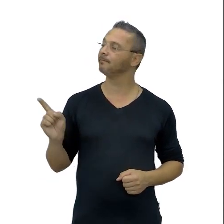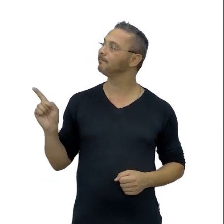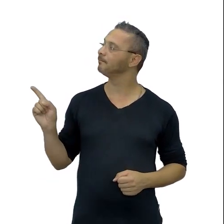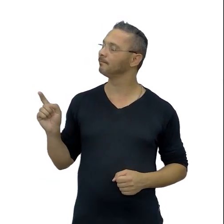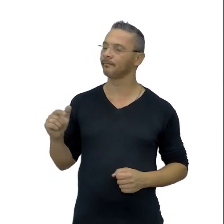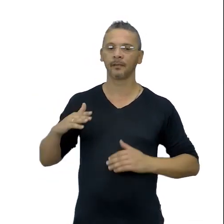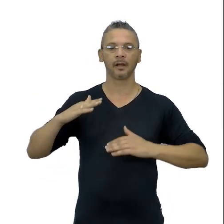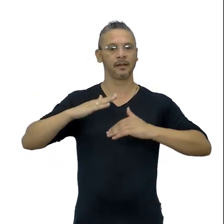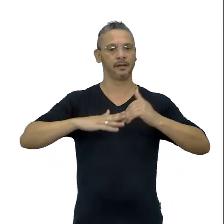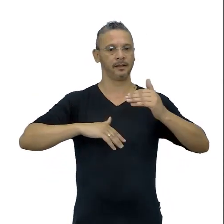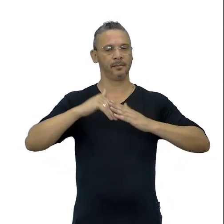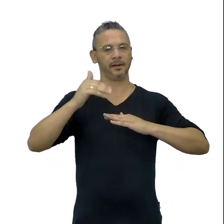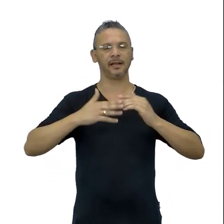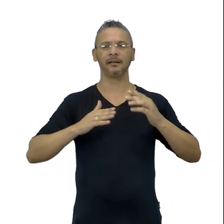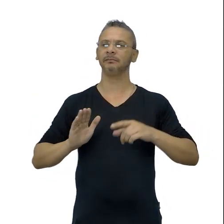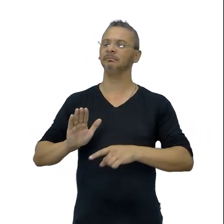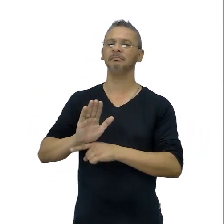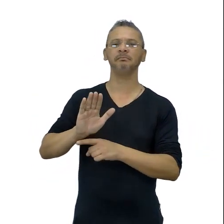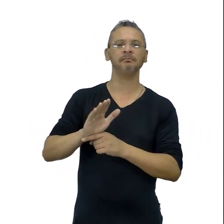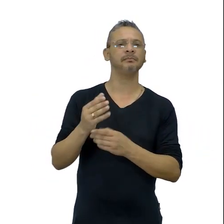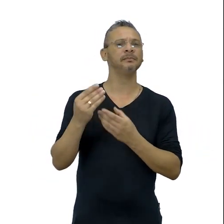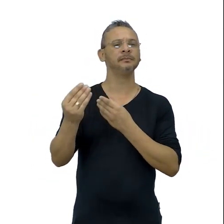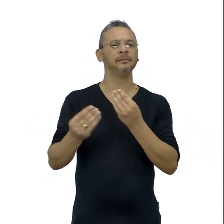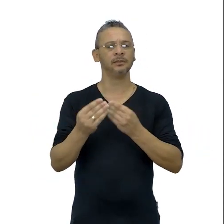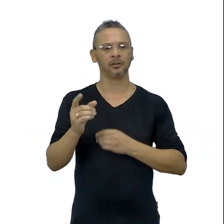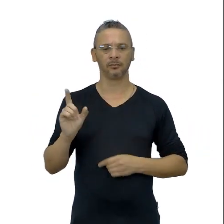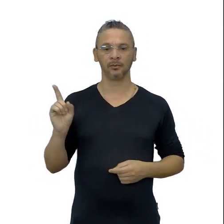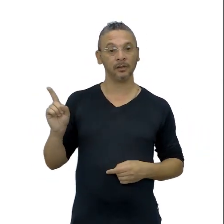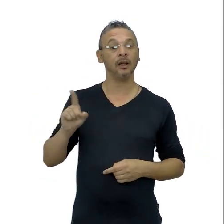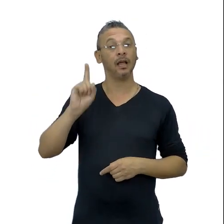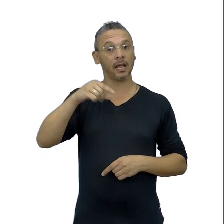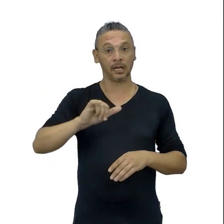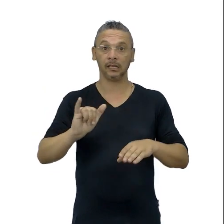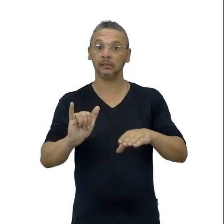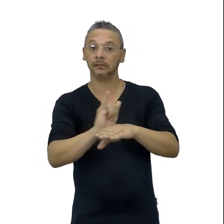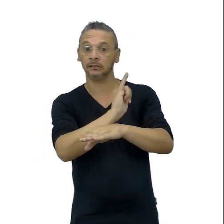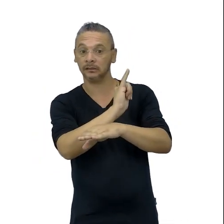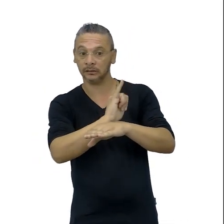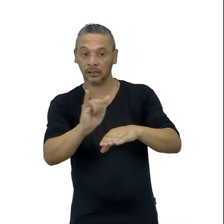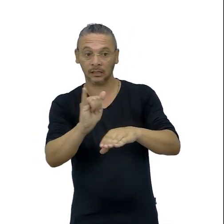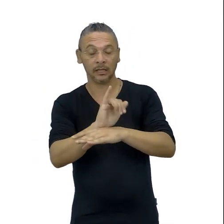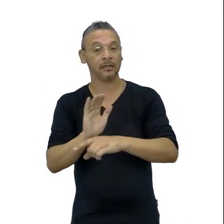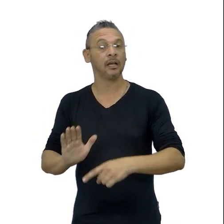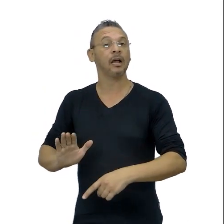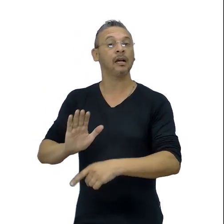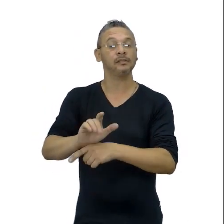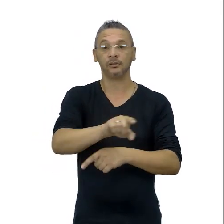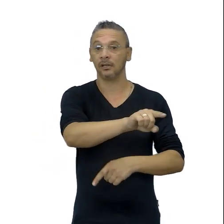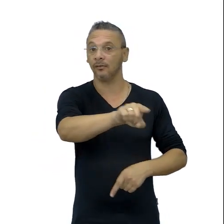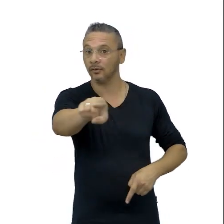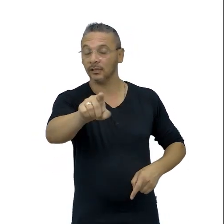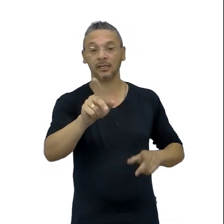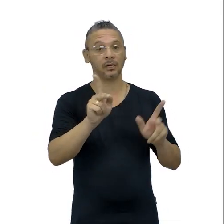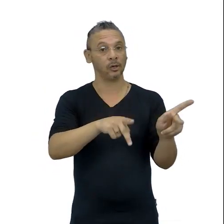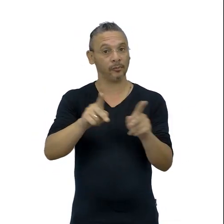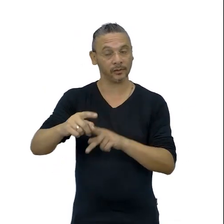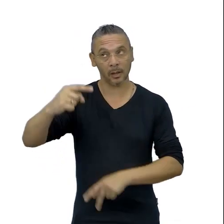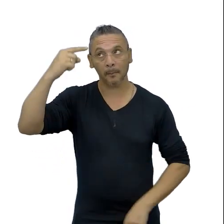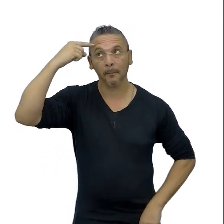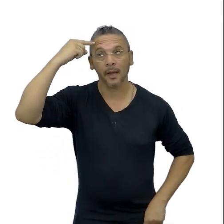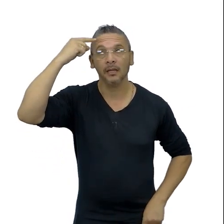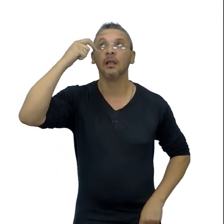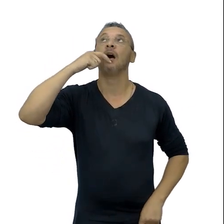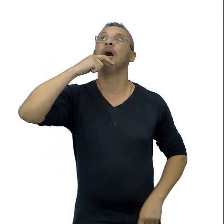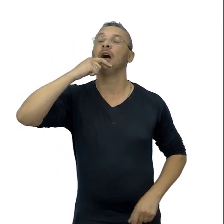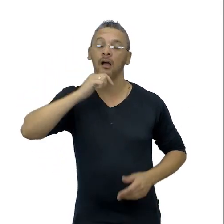E as habilidades suporte, né, elas são ferramentas que permitirão ao professor pensar em